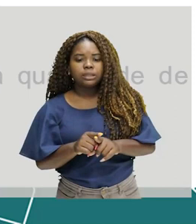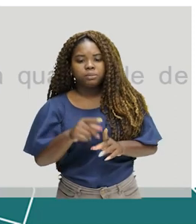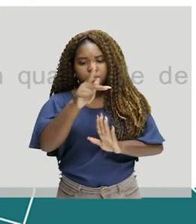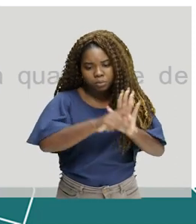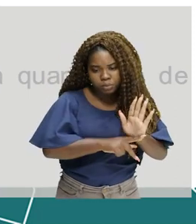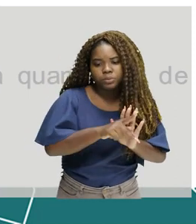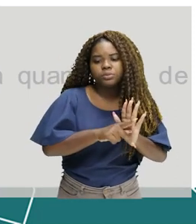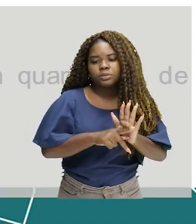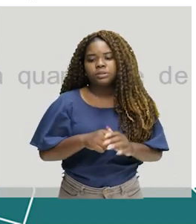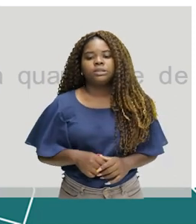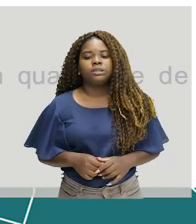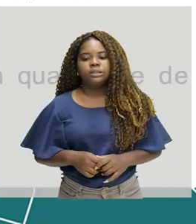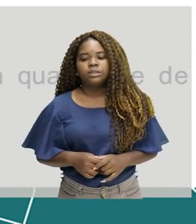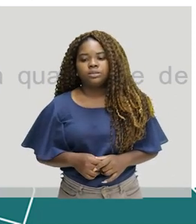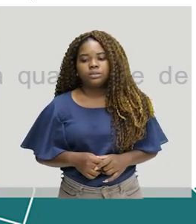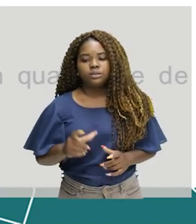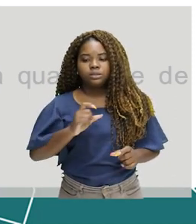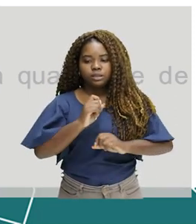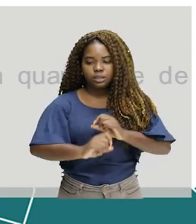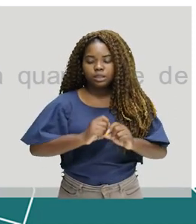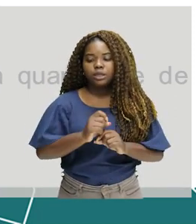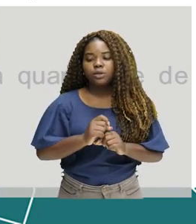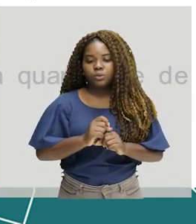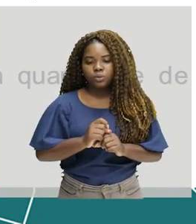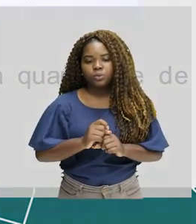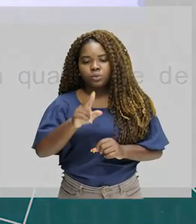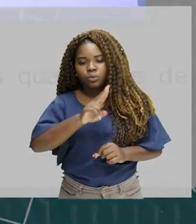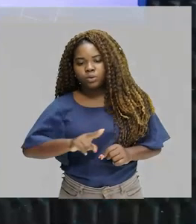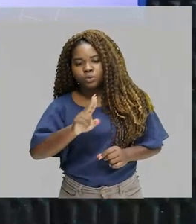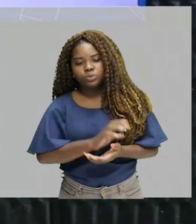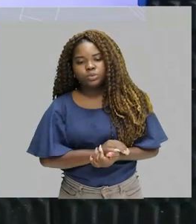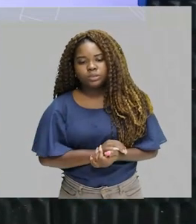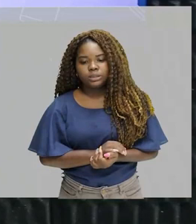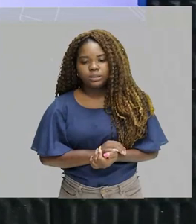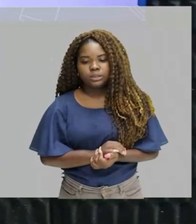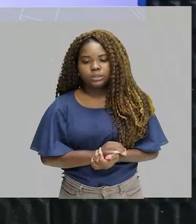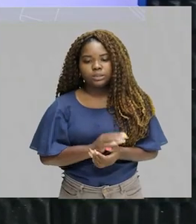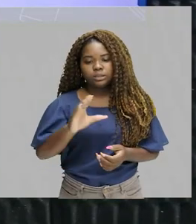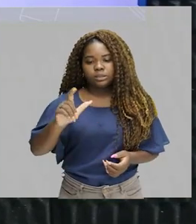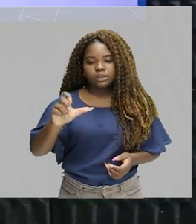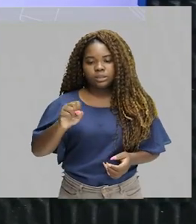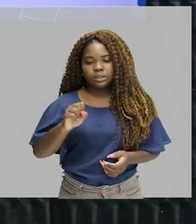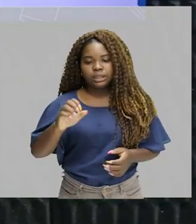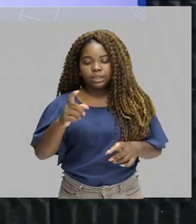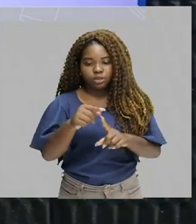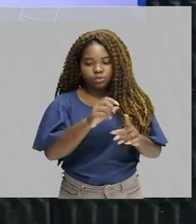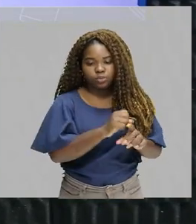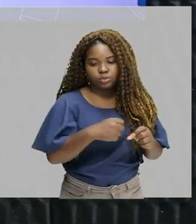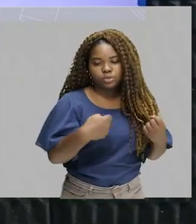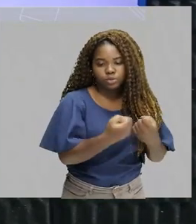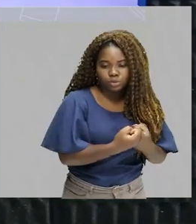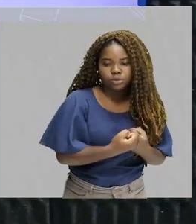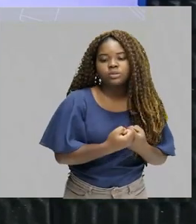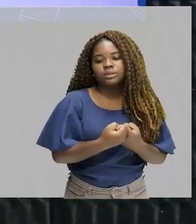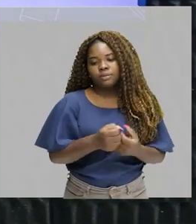políticas públicas utiliza uma definição de classe baseada na faixa salarial no Brasil a renda é dividida em